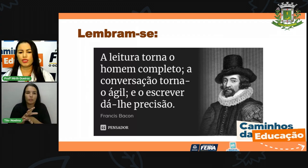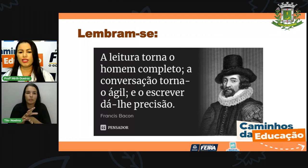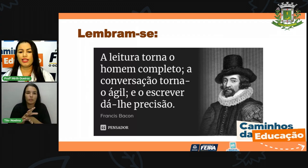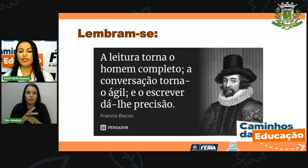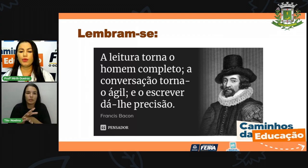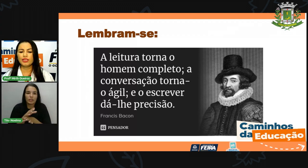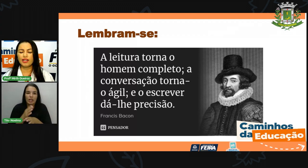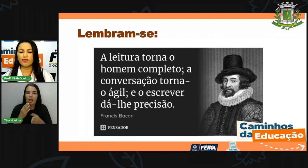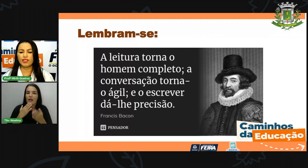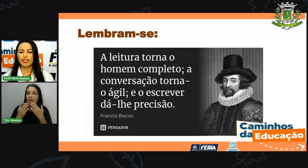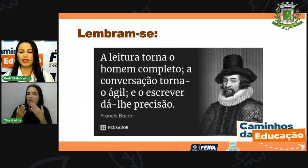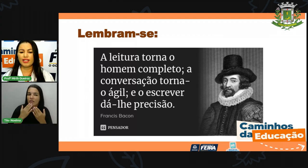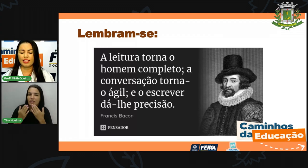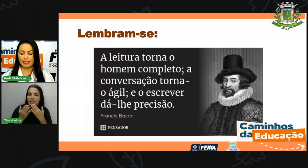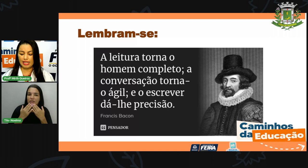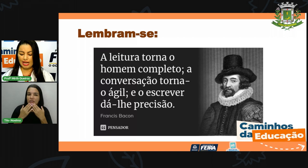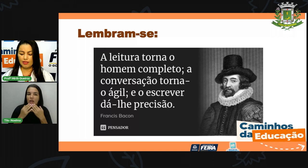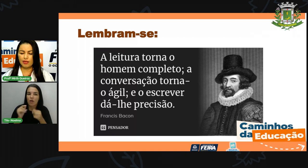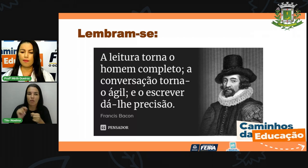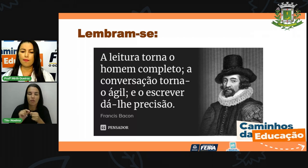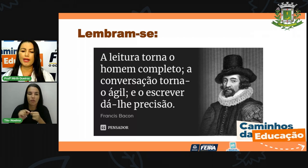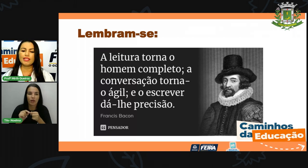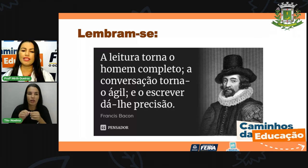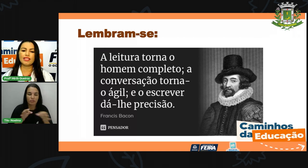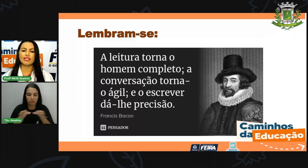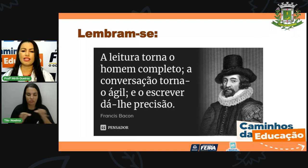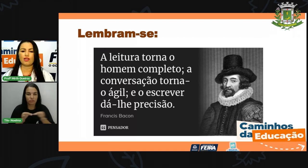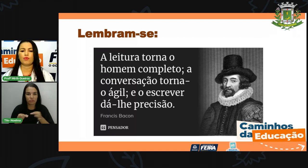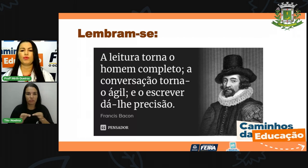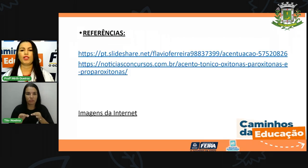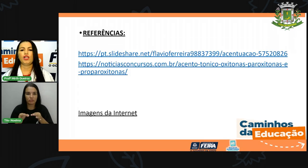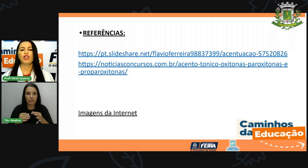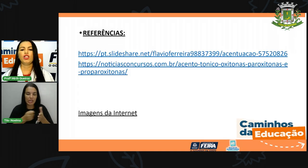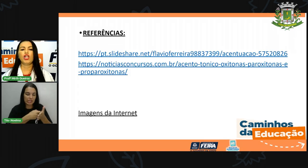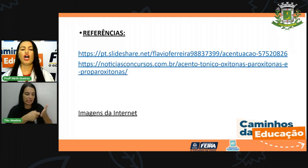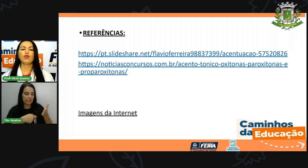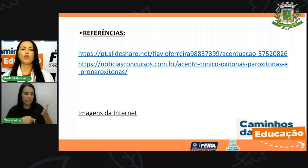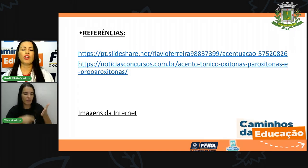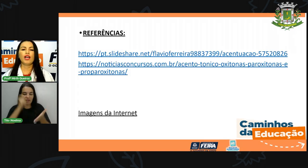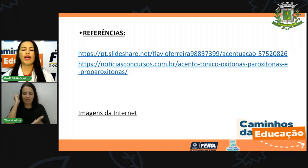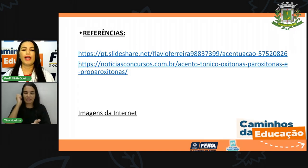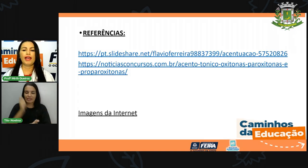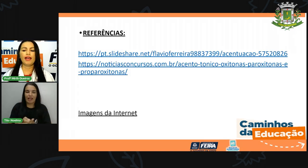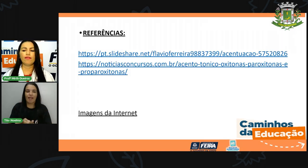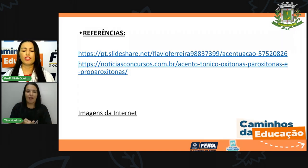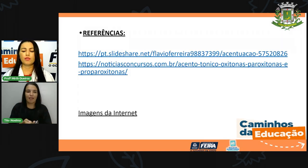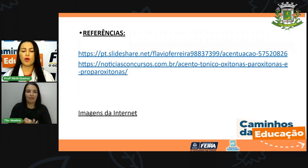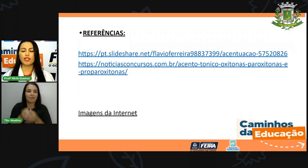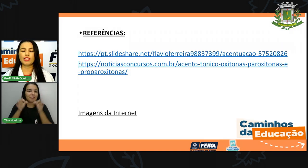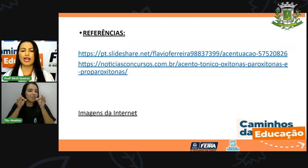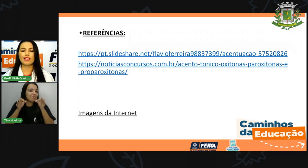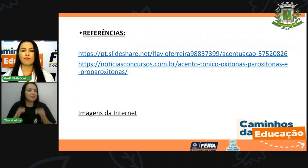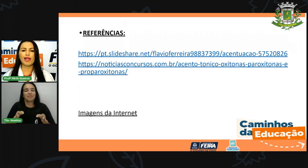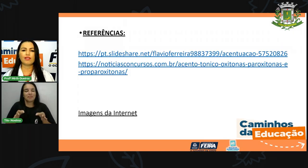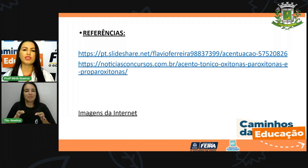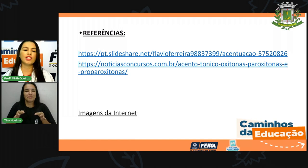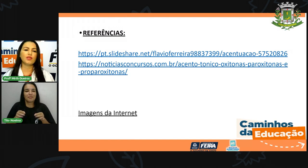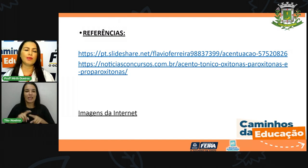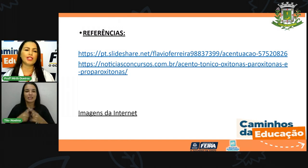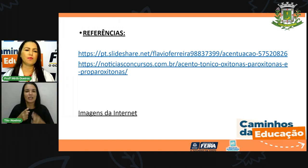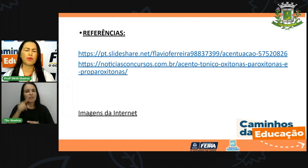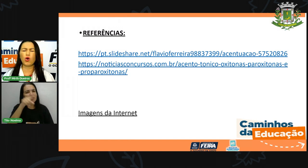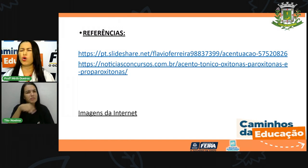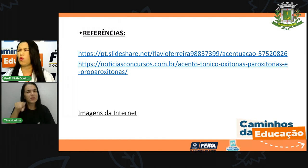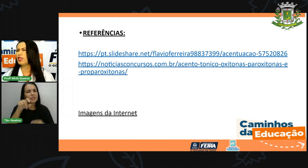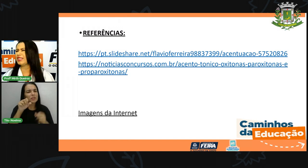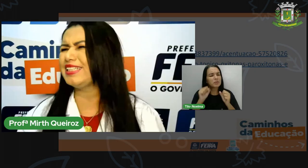ágil. E o escrever dá-lhe precisão. Logo, vocês podem estar se perguntando